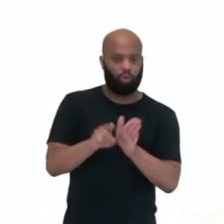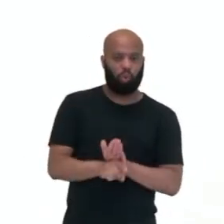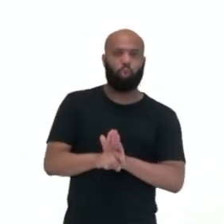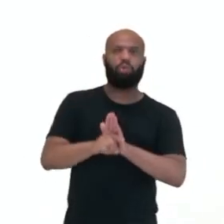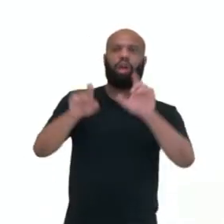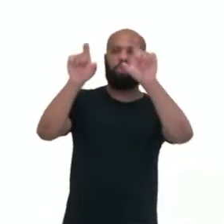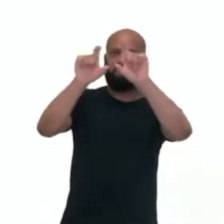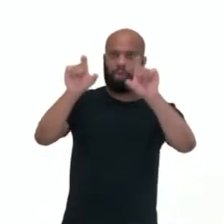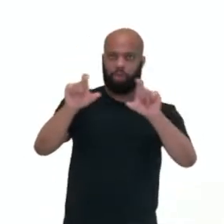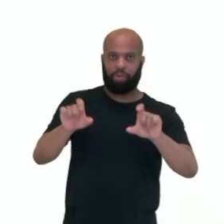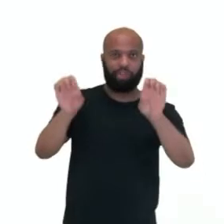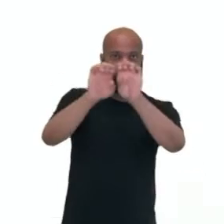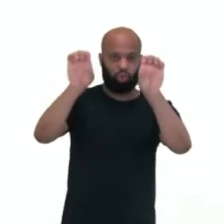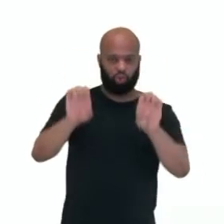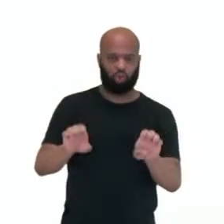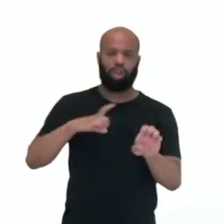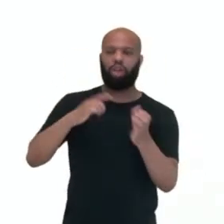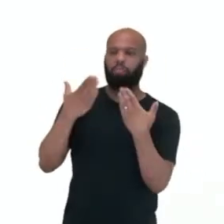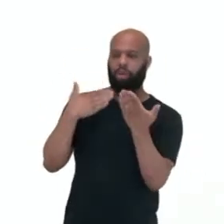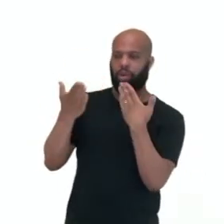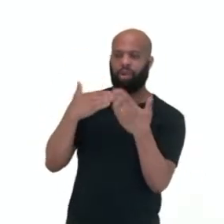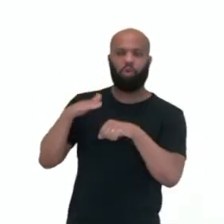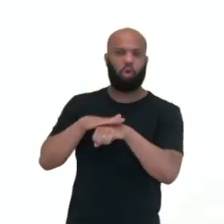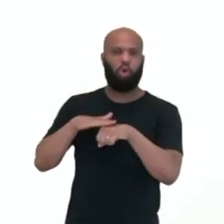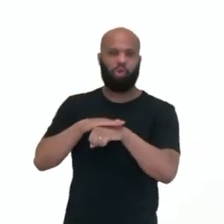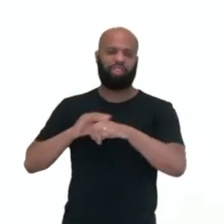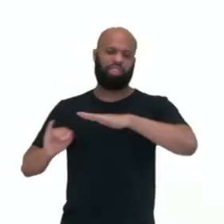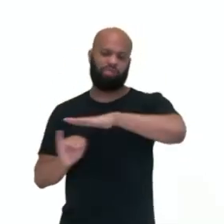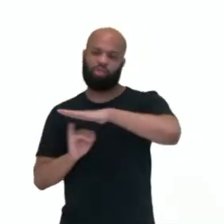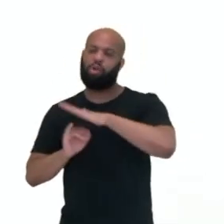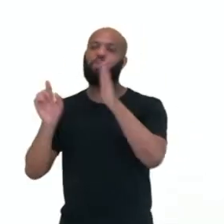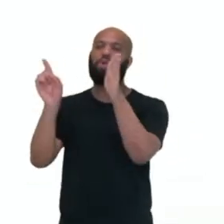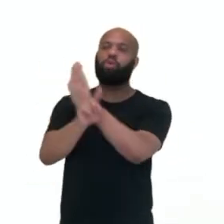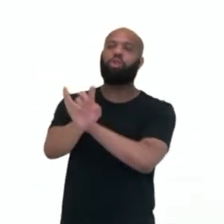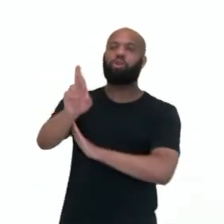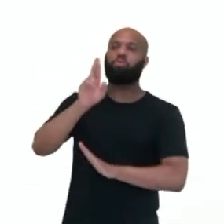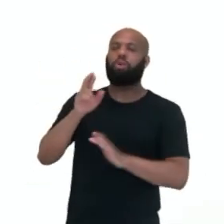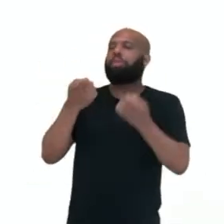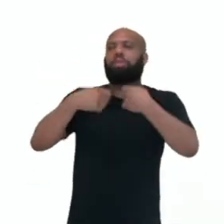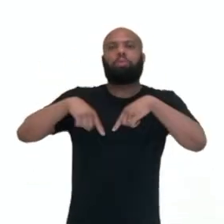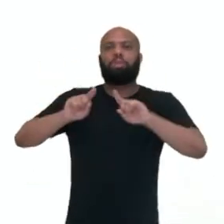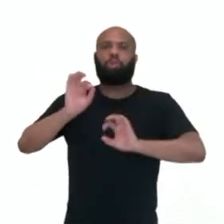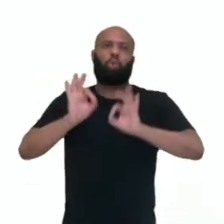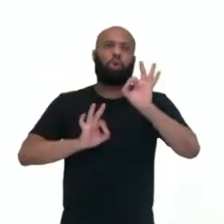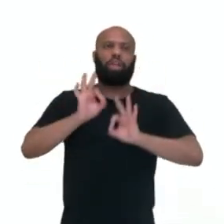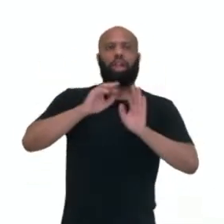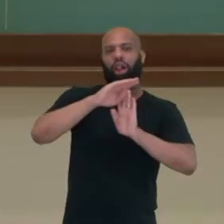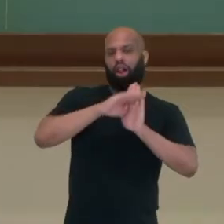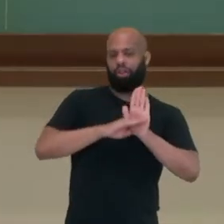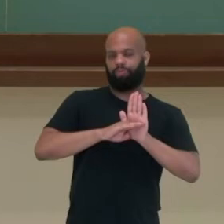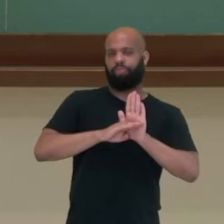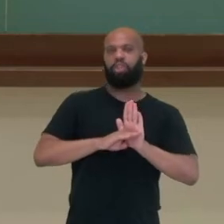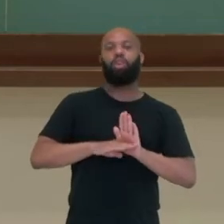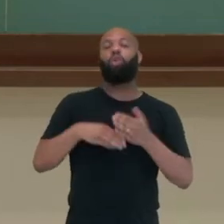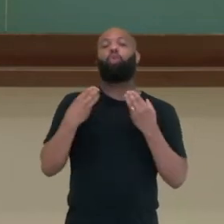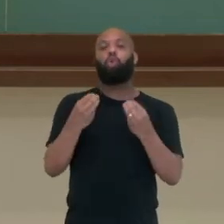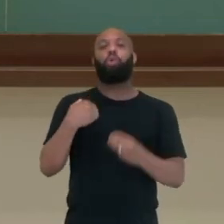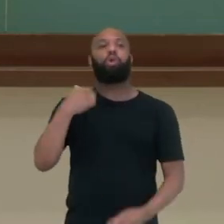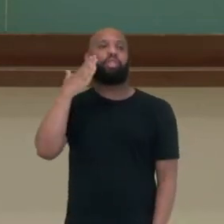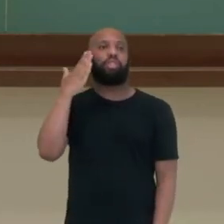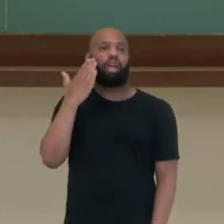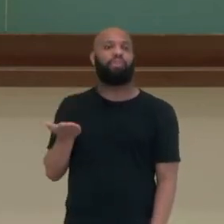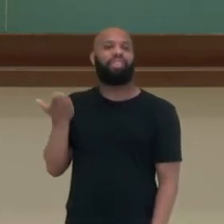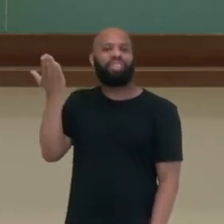estruturadas. Um bate-papo é uma conversa informal, sem que as perguntas e respostas estejam organizadas com critério. E como que eu sei que